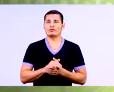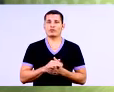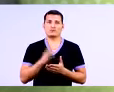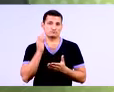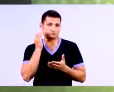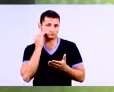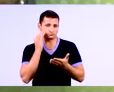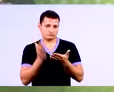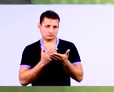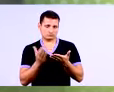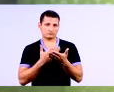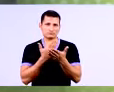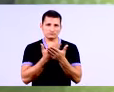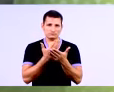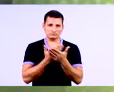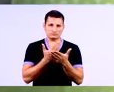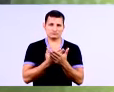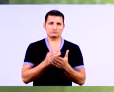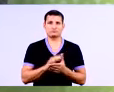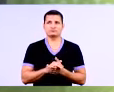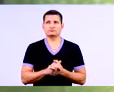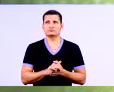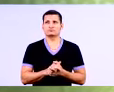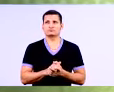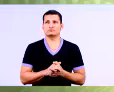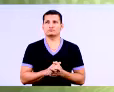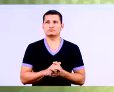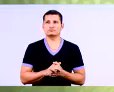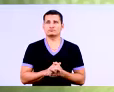caderno de referência, busquem ajuda